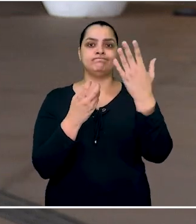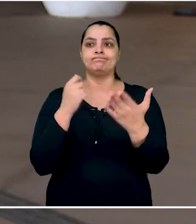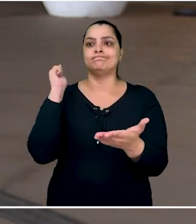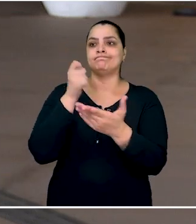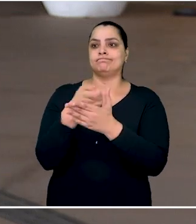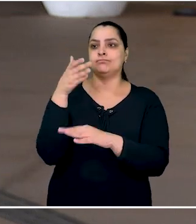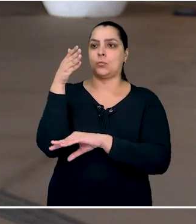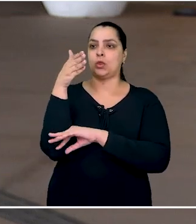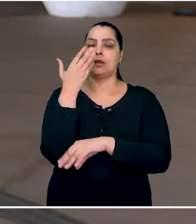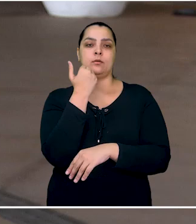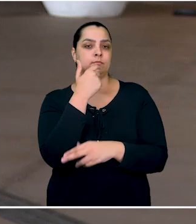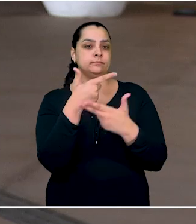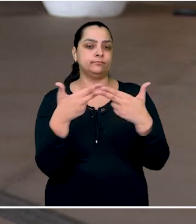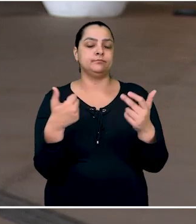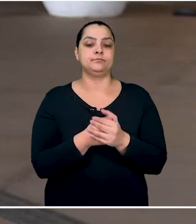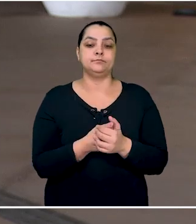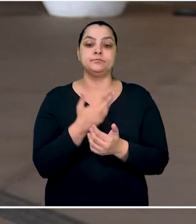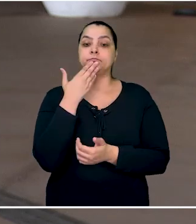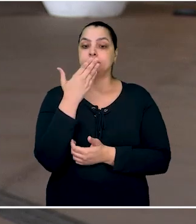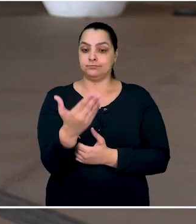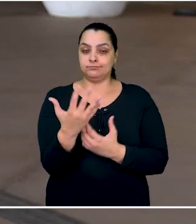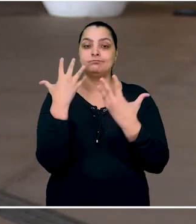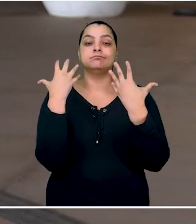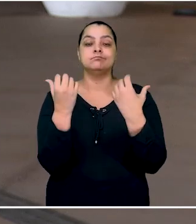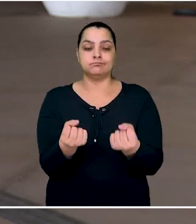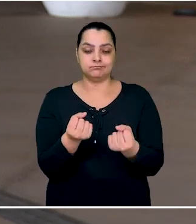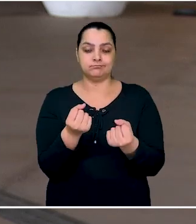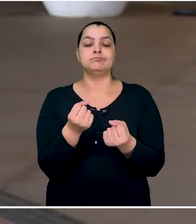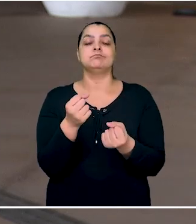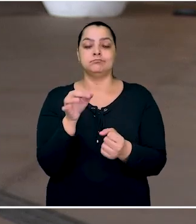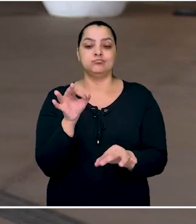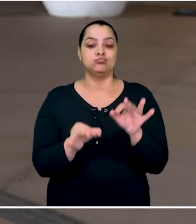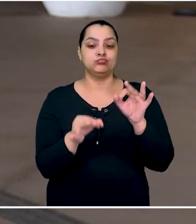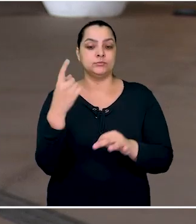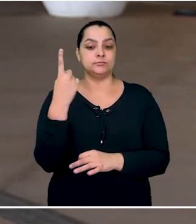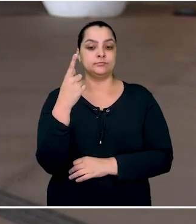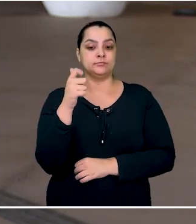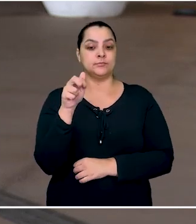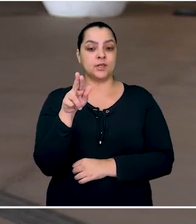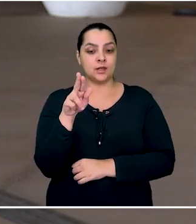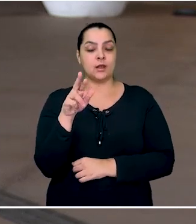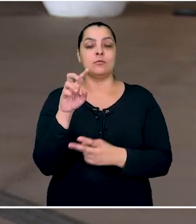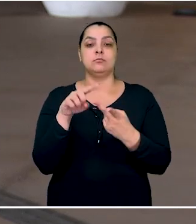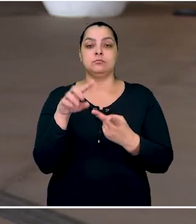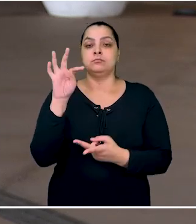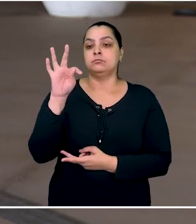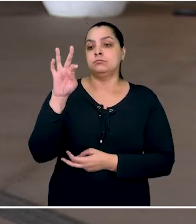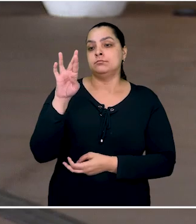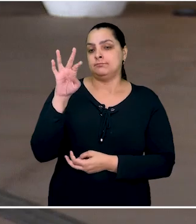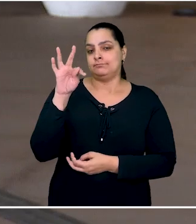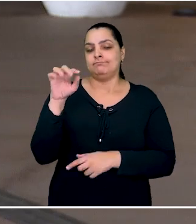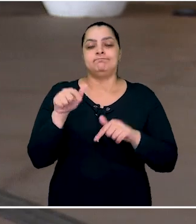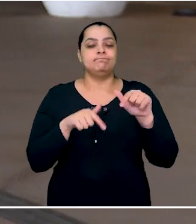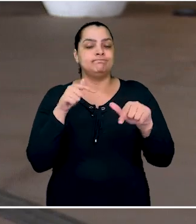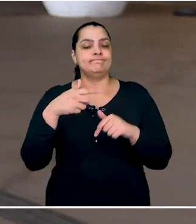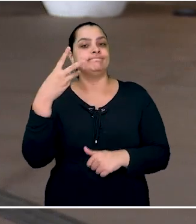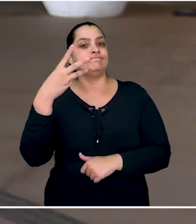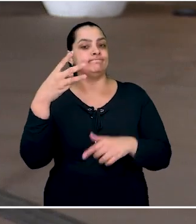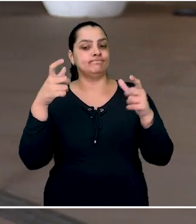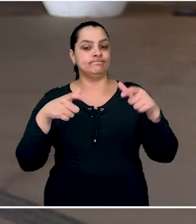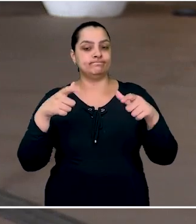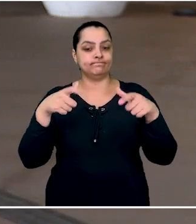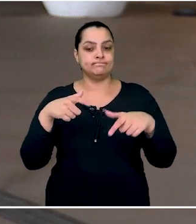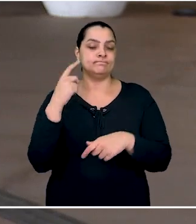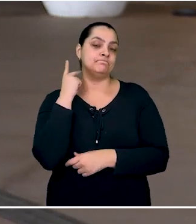viagem e alimentação. Os pedidos foram acolhidos em parte pelo juiz de primeiro grau e pelo Tribunal Regional do Trabalho da